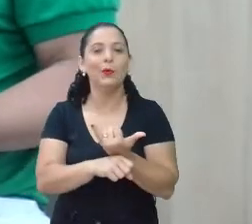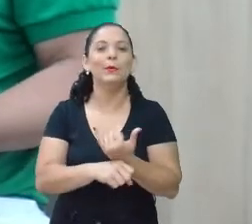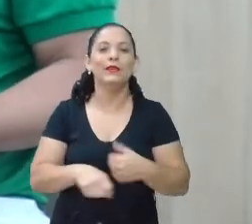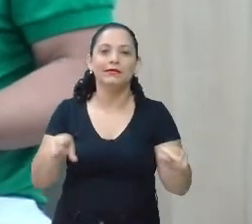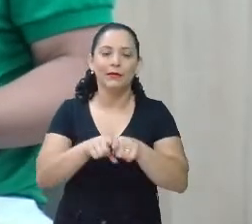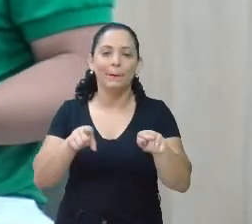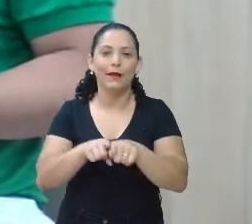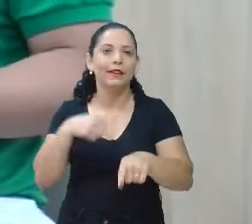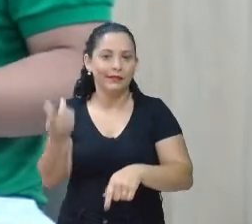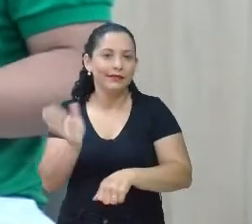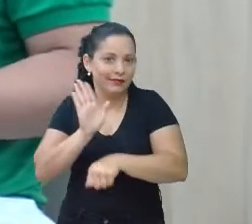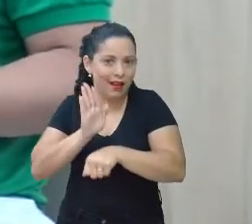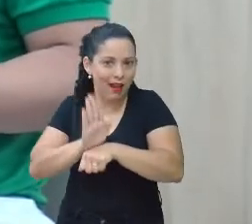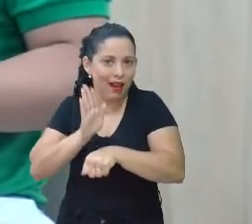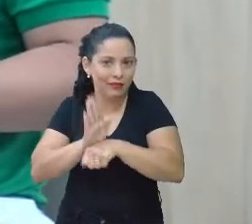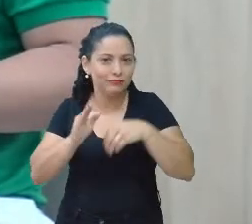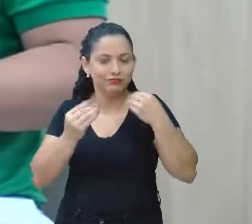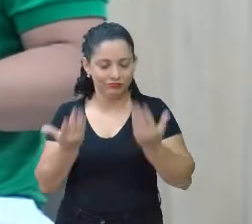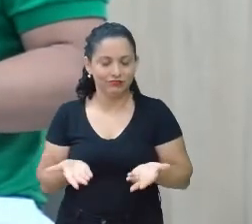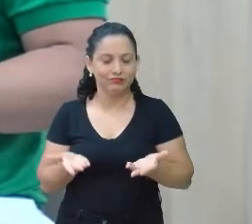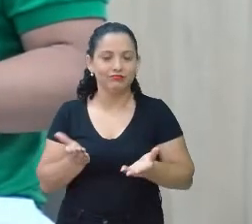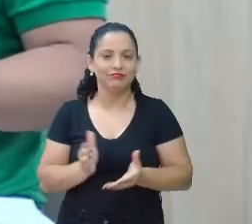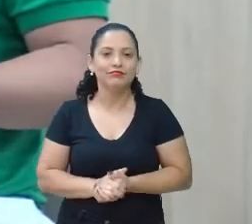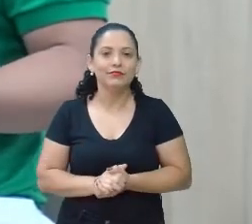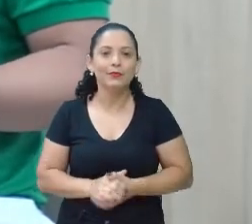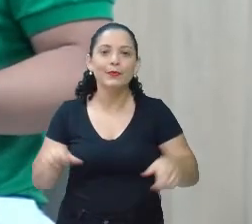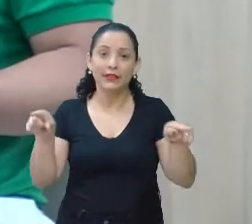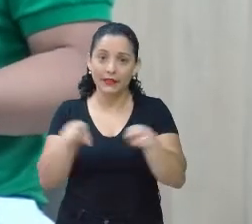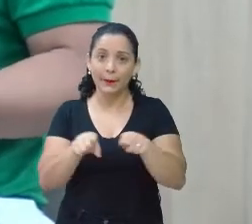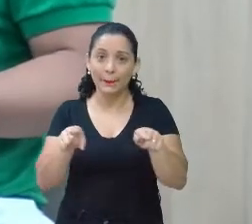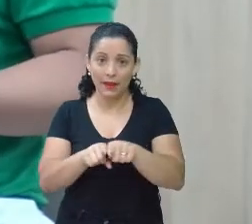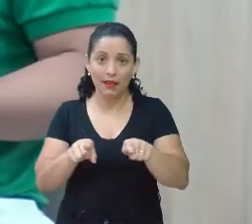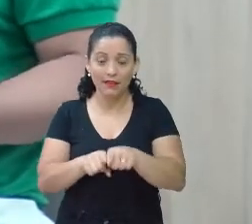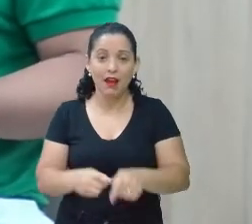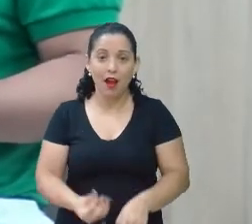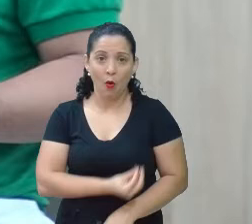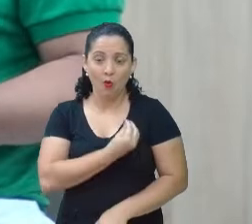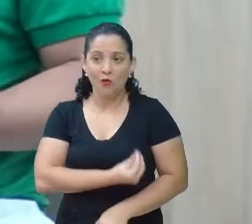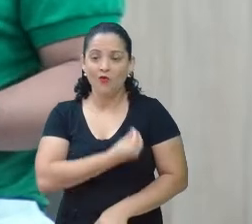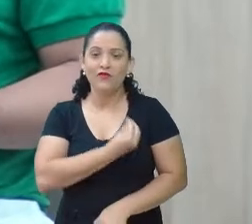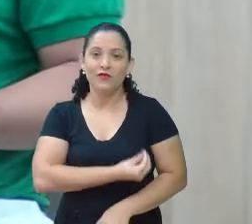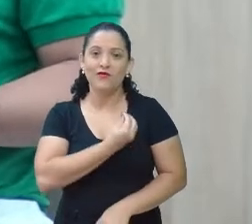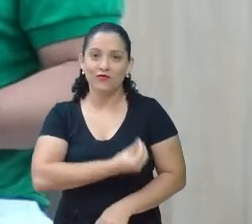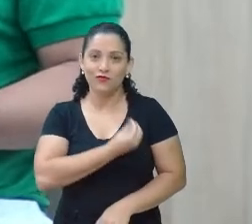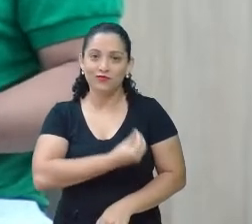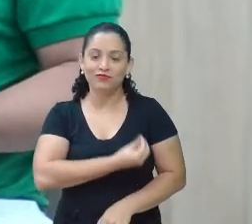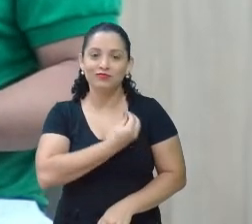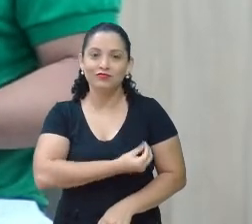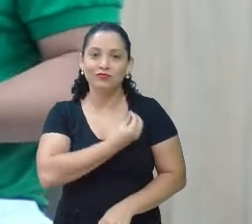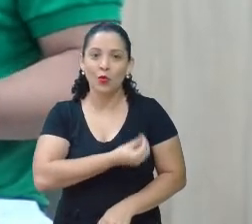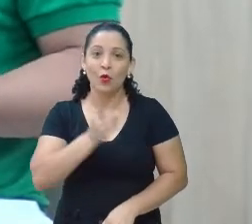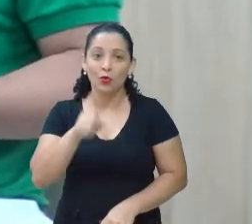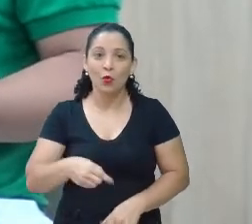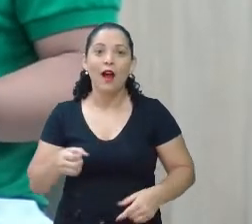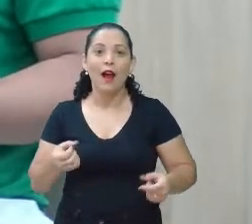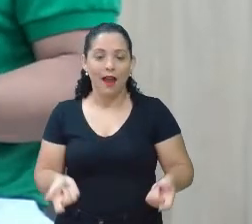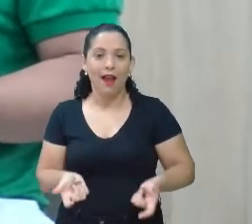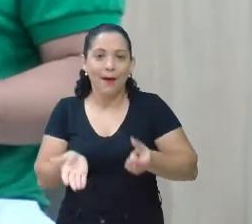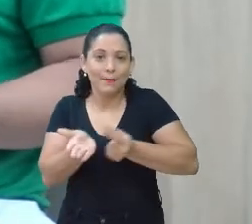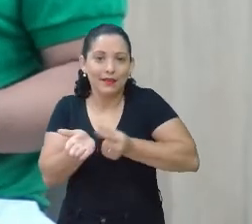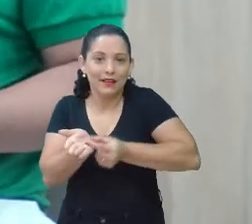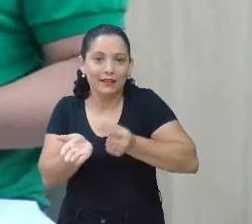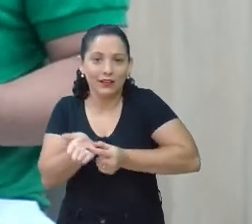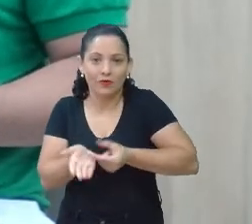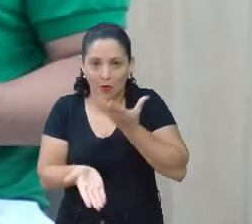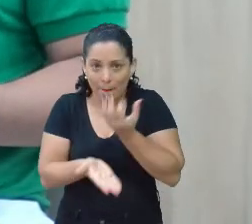pela tarde, certo? E também ao vivo no nosso aplicativo Educa Recife, que já está funcionando. Ou seja, você que não